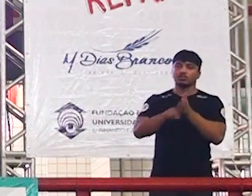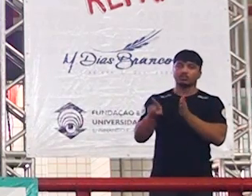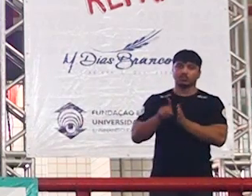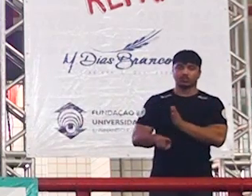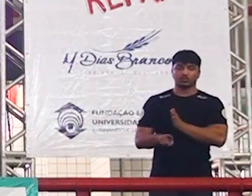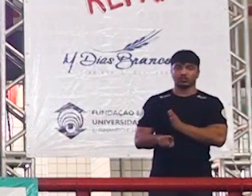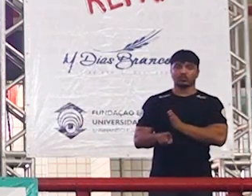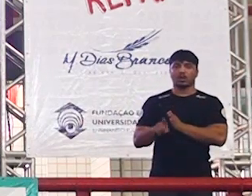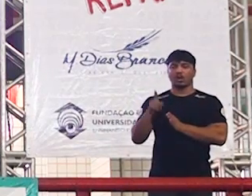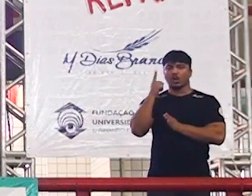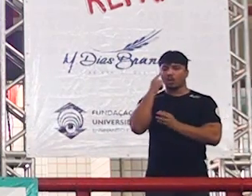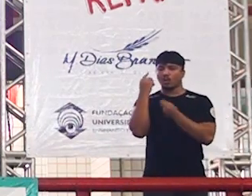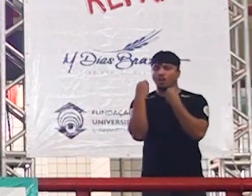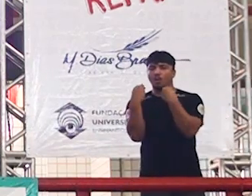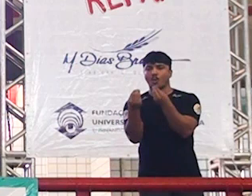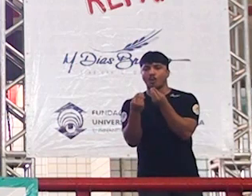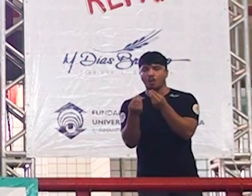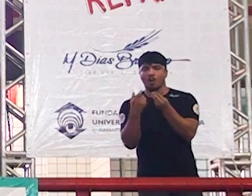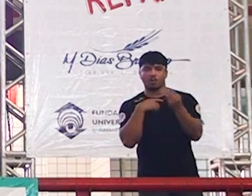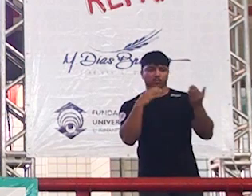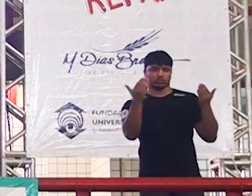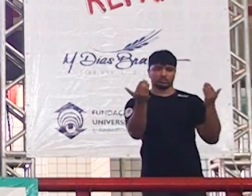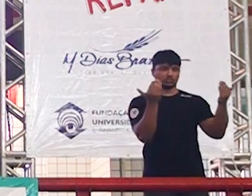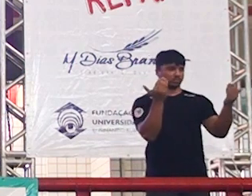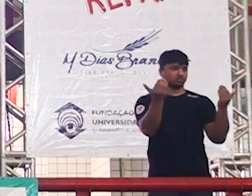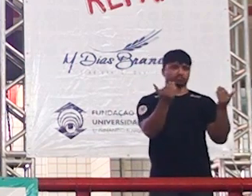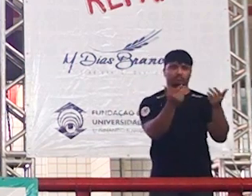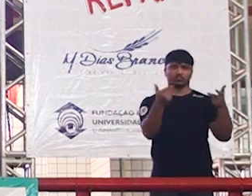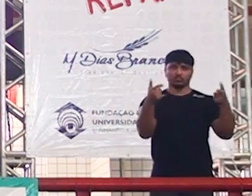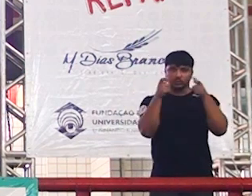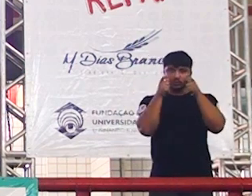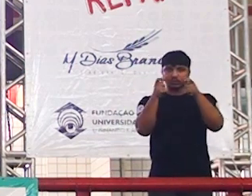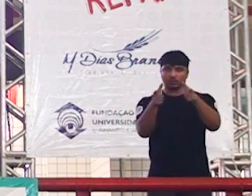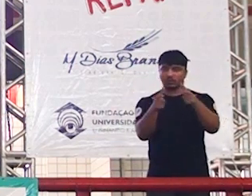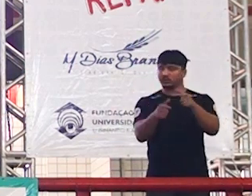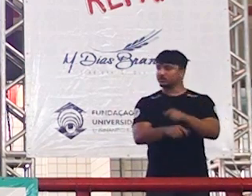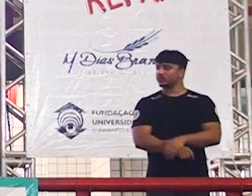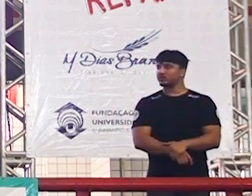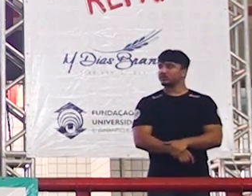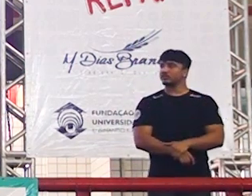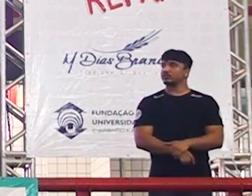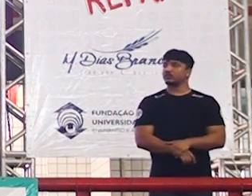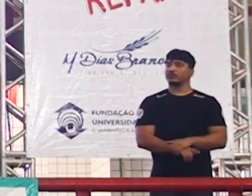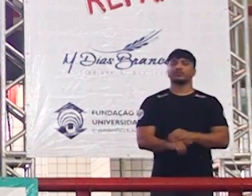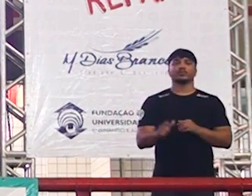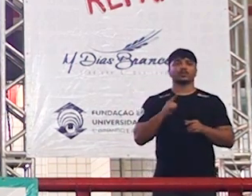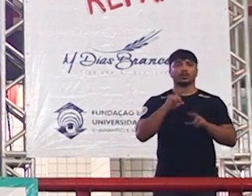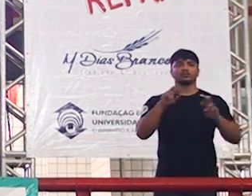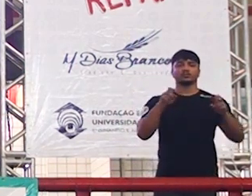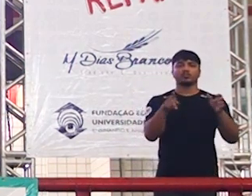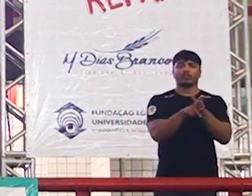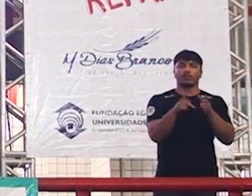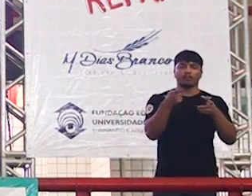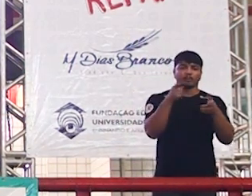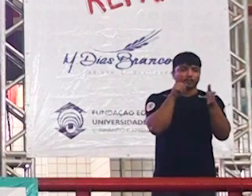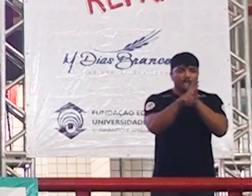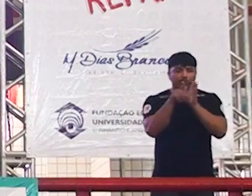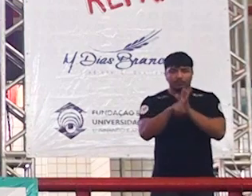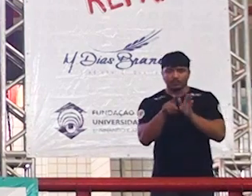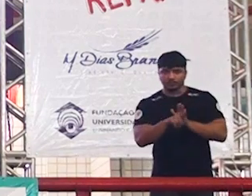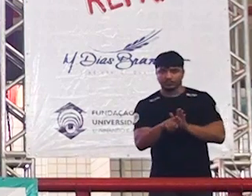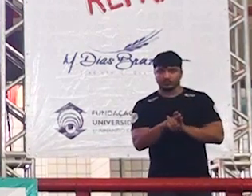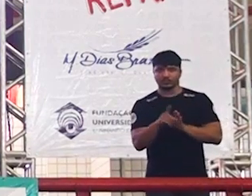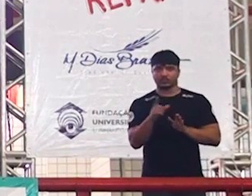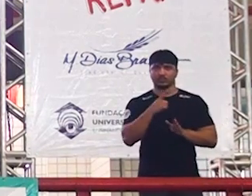Ó, como conciliar os interesses em conflito? Temas em forma de pergunta, também faz